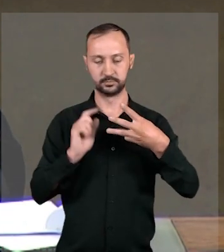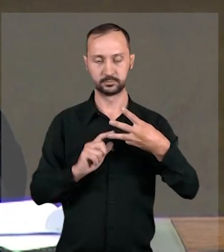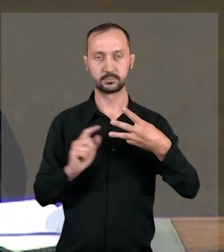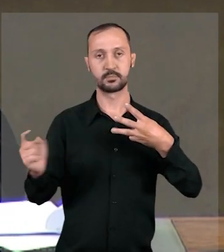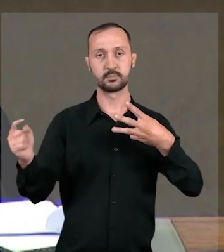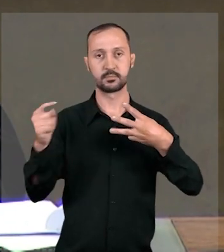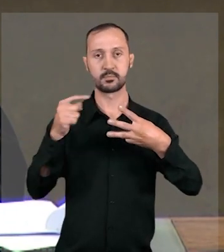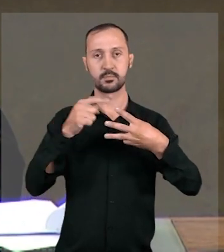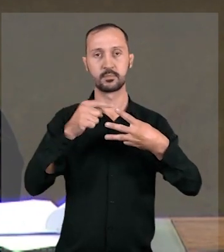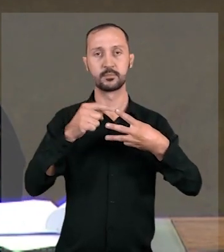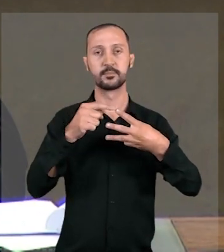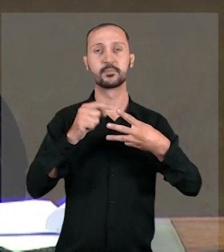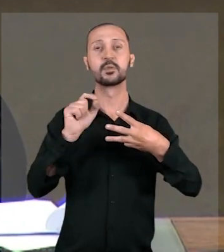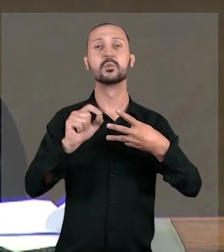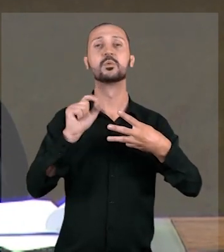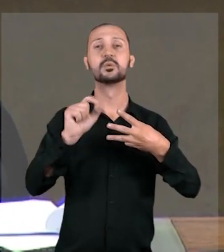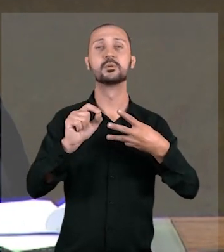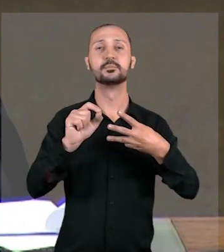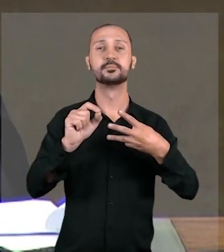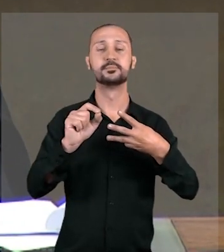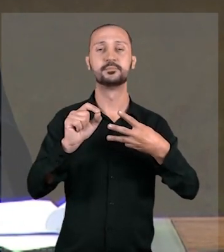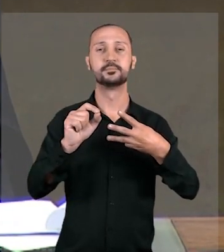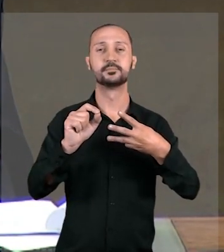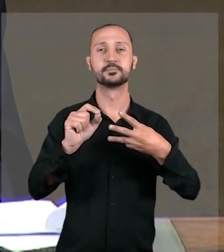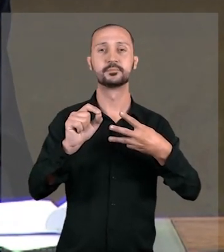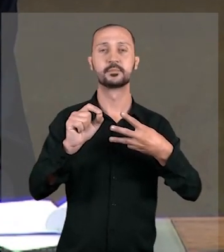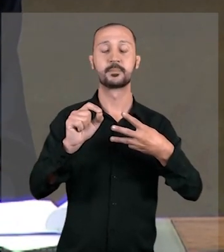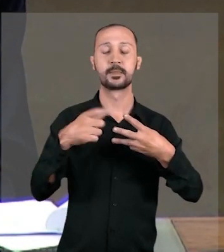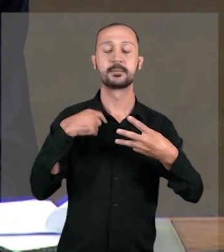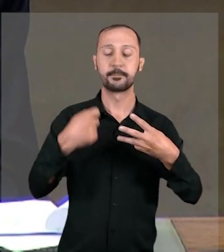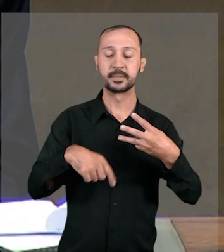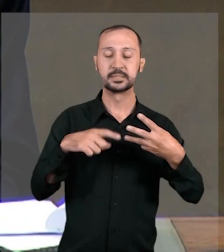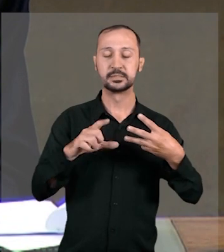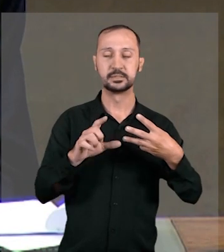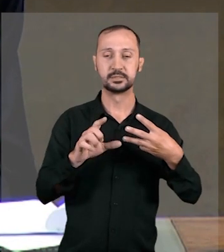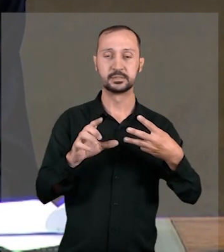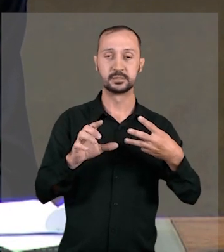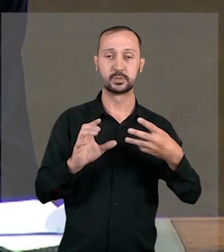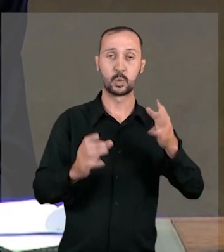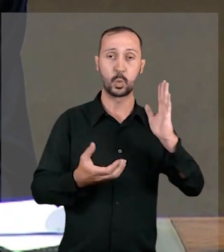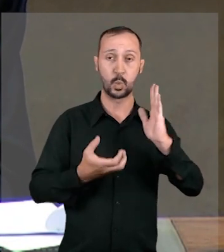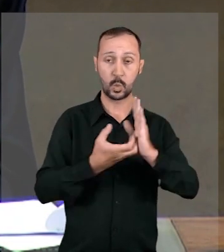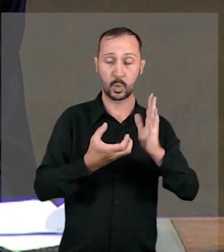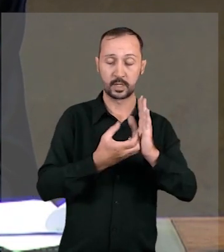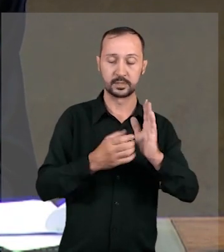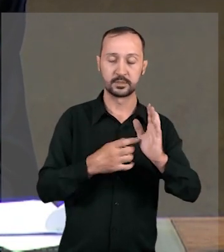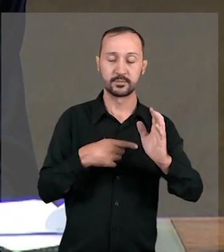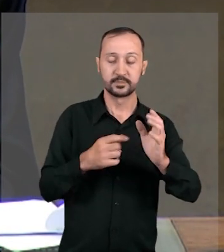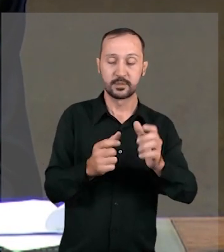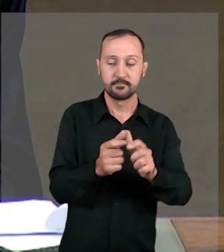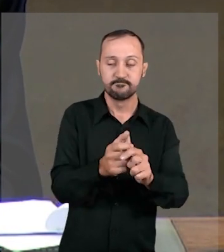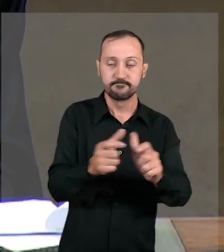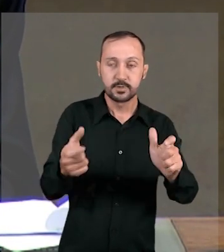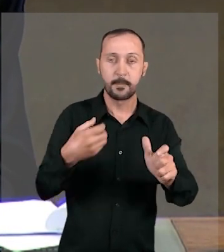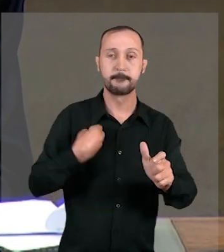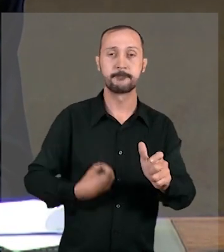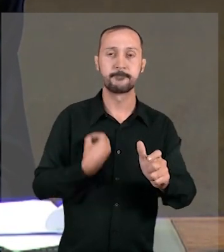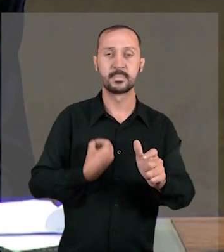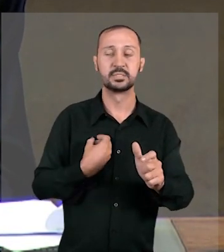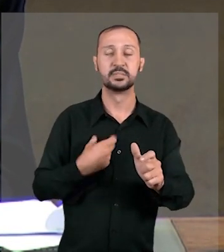deve ser o de aumentar a representatividade do Congresso Nacional, aumentar